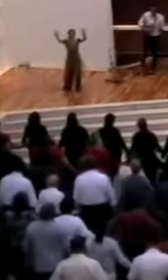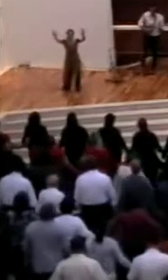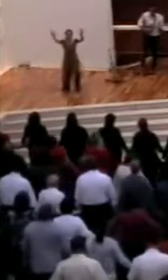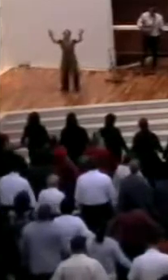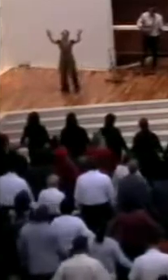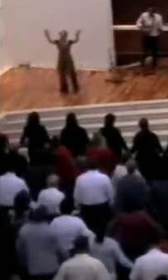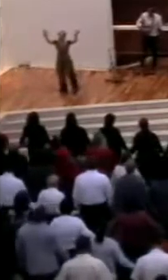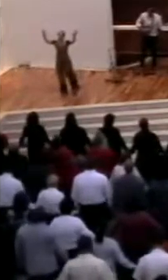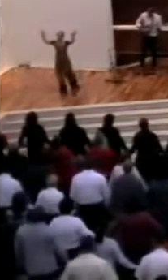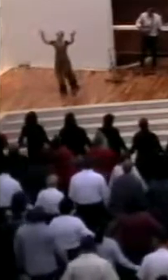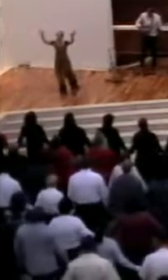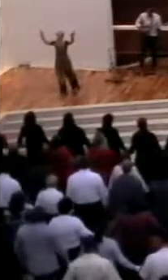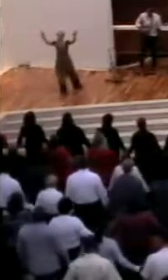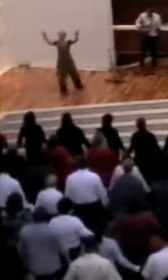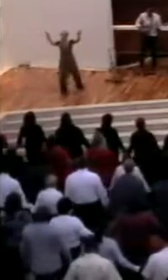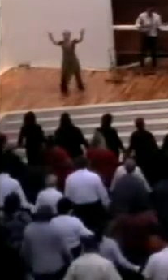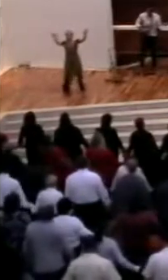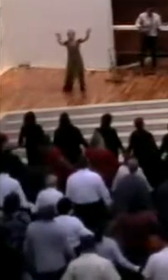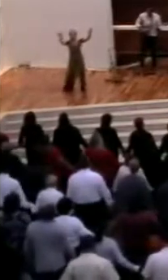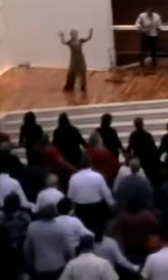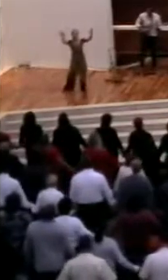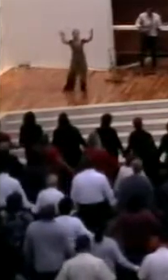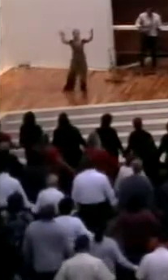Louvado seja o nosso Deus.